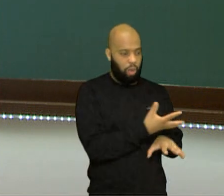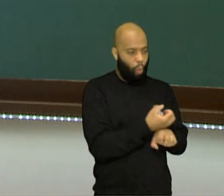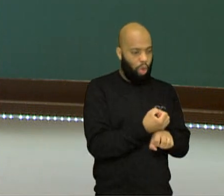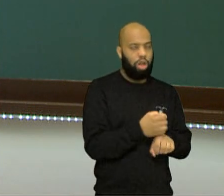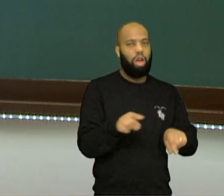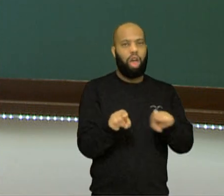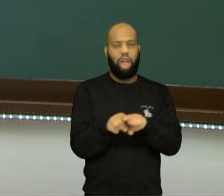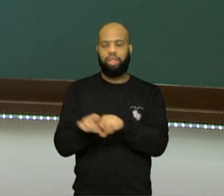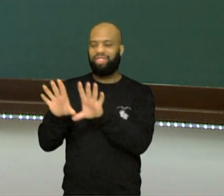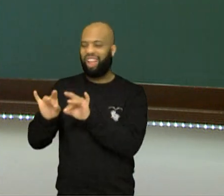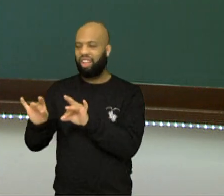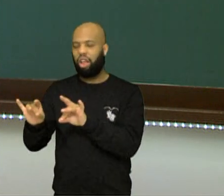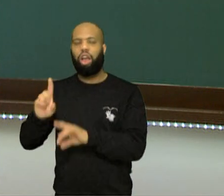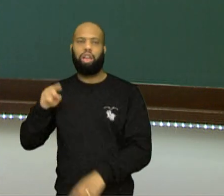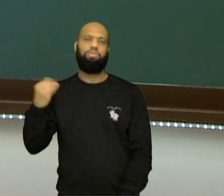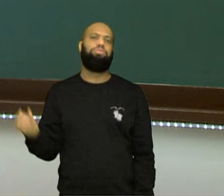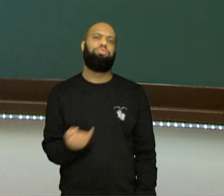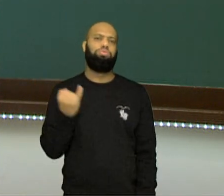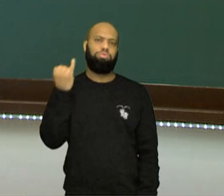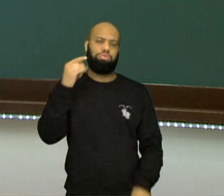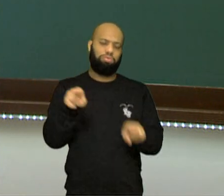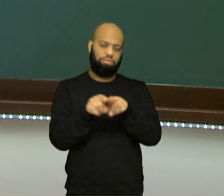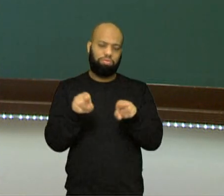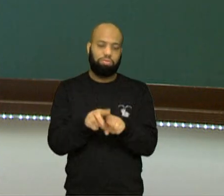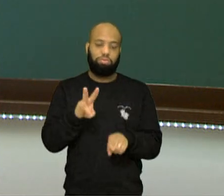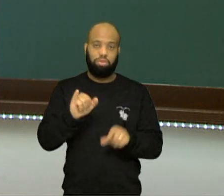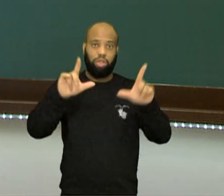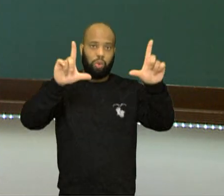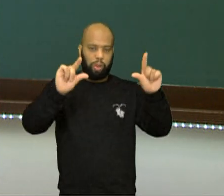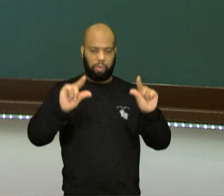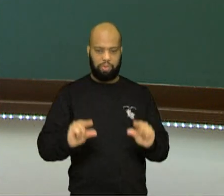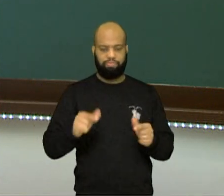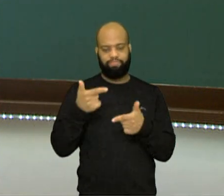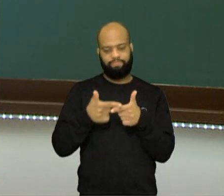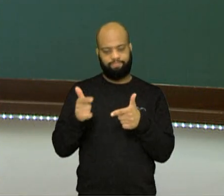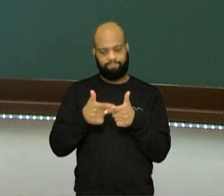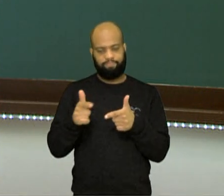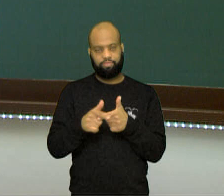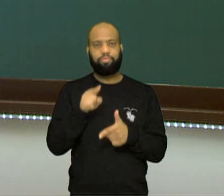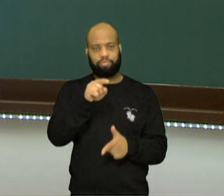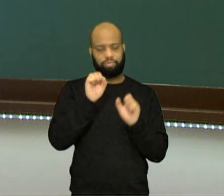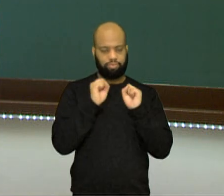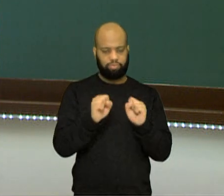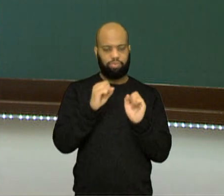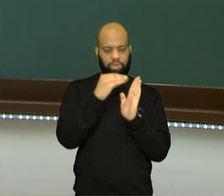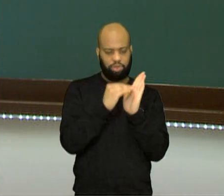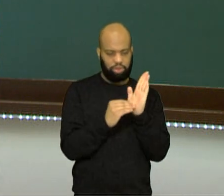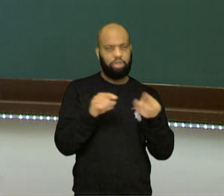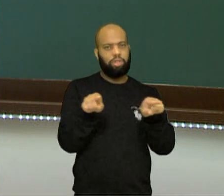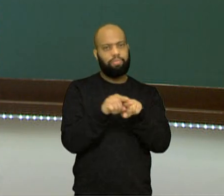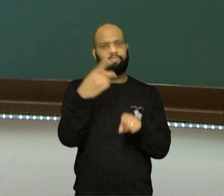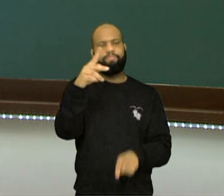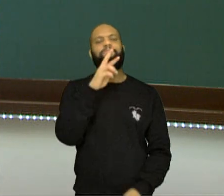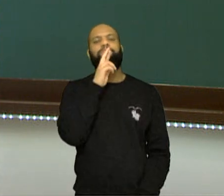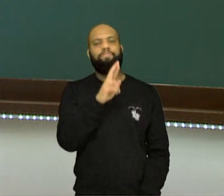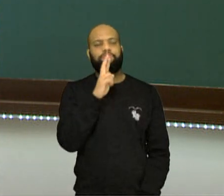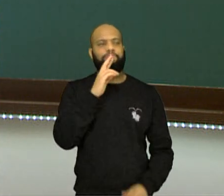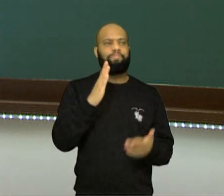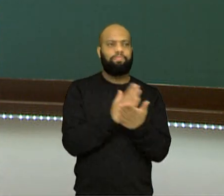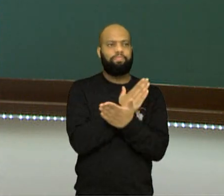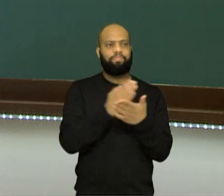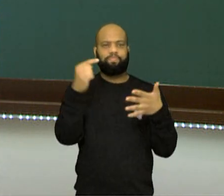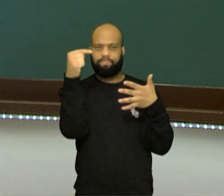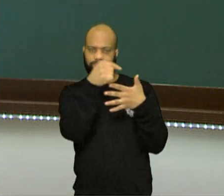fator importante também para diminuir esses impactos. Então vocês poderiam colocar aí dentro do entendimento de vocês